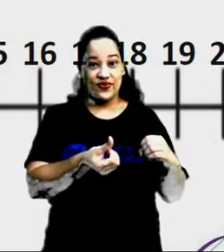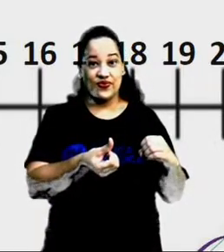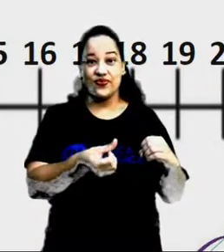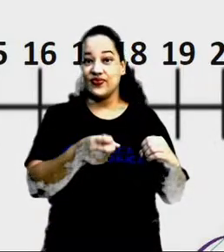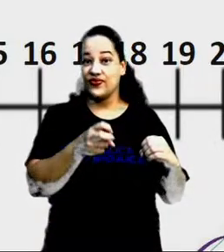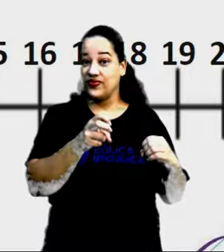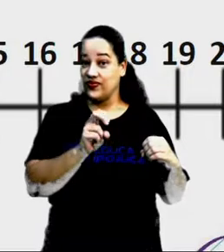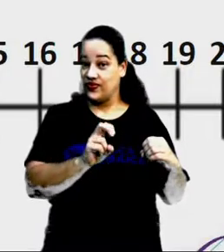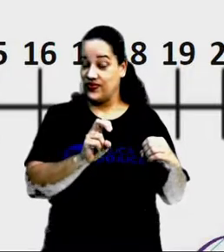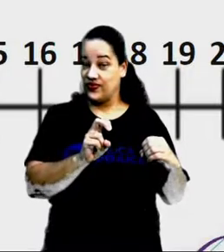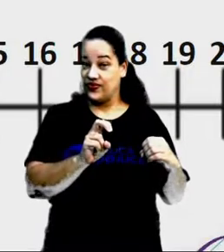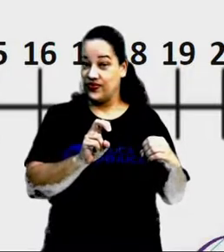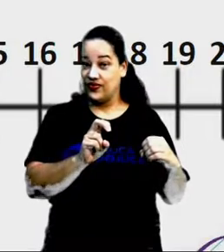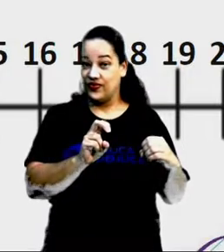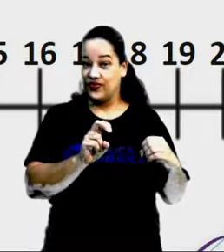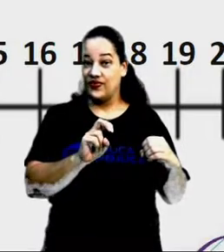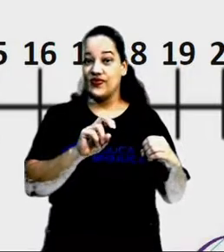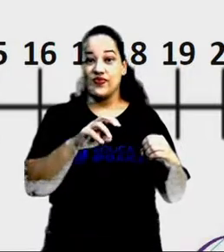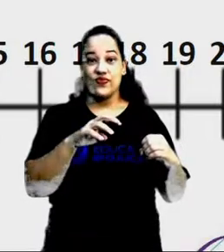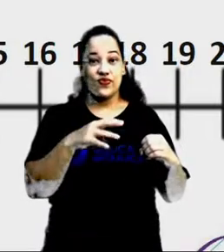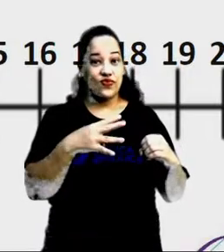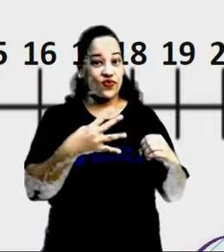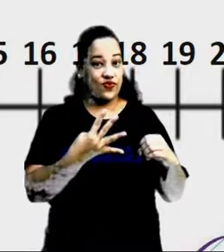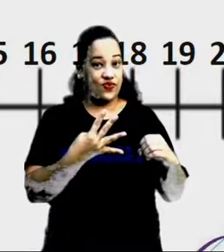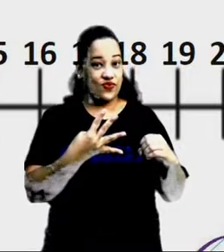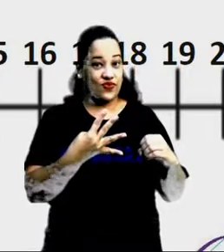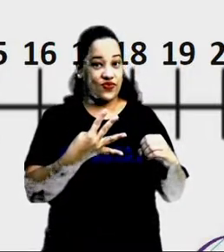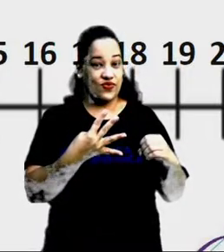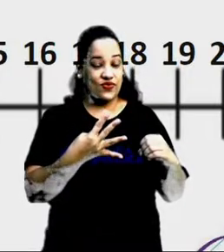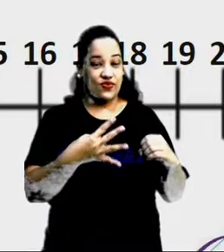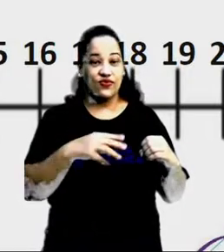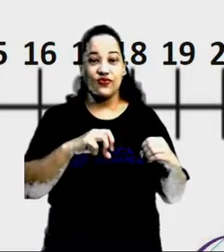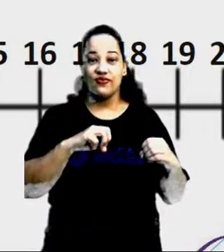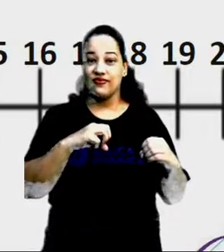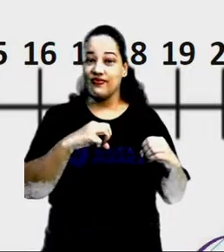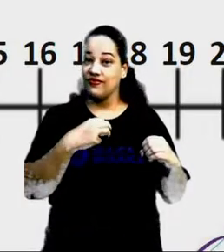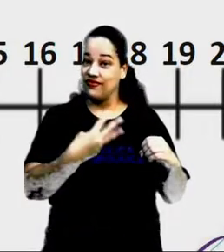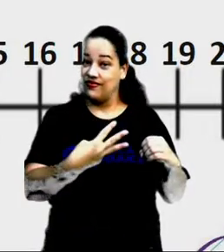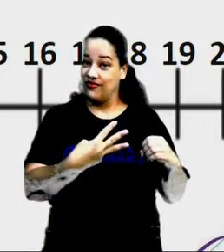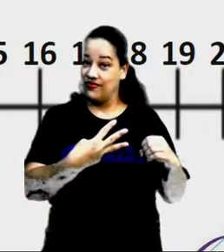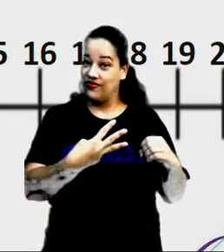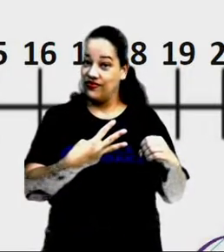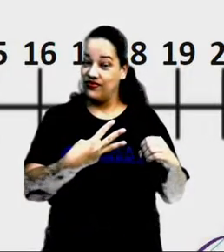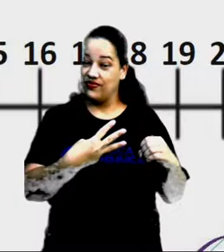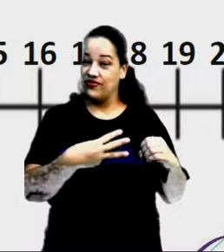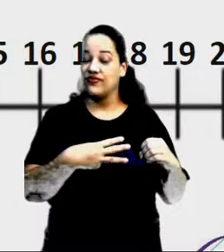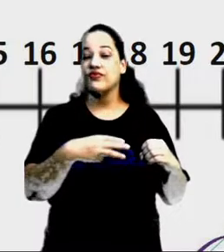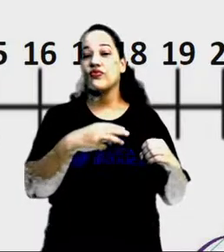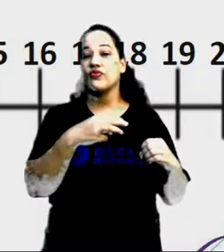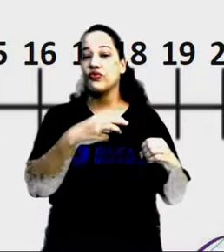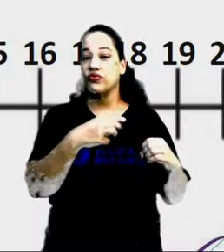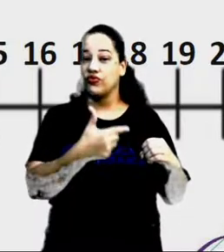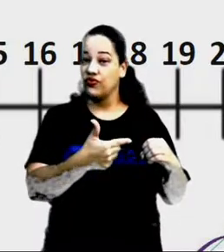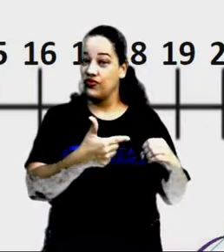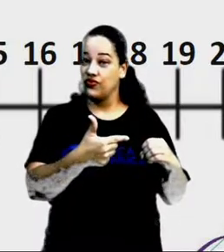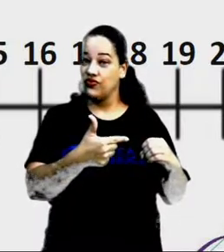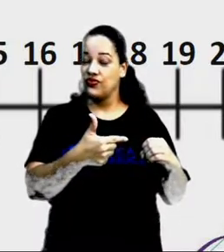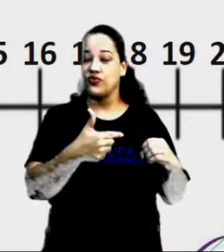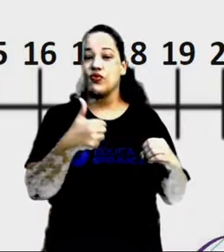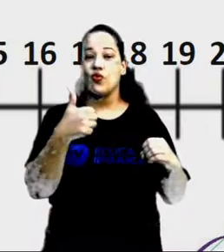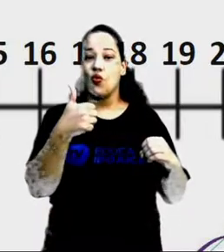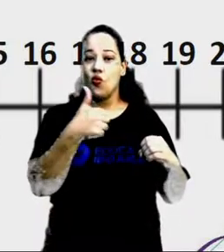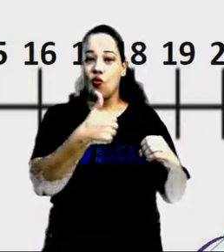6, 5, 4, 3,